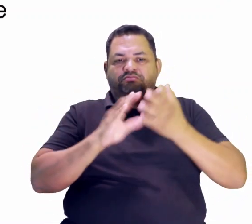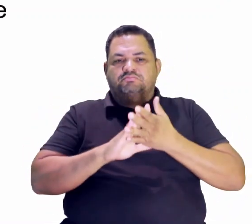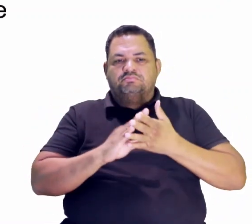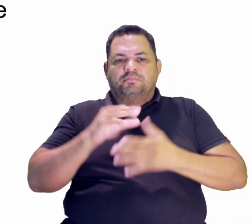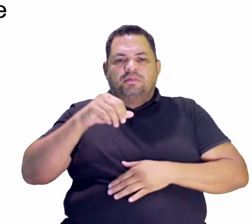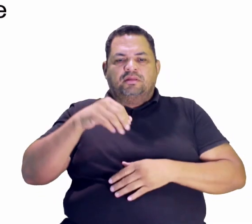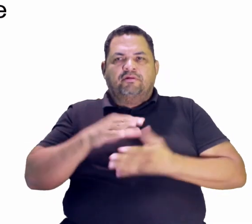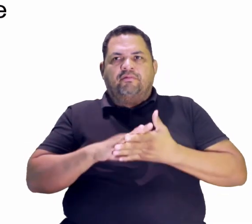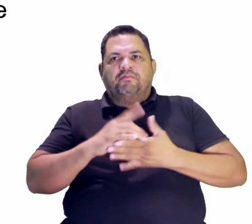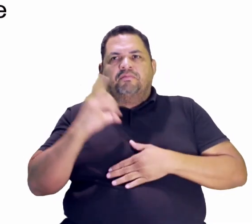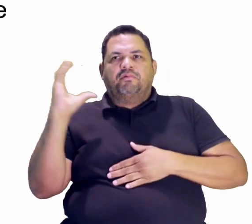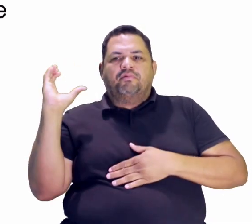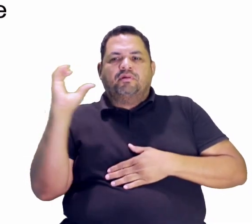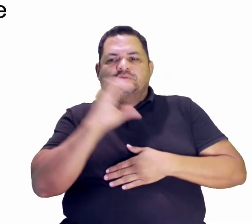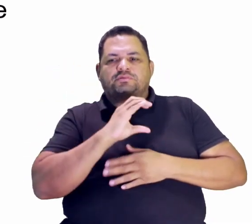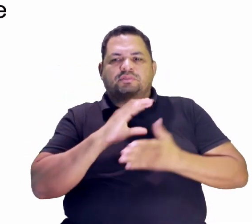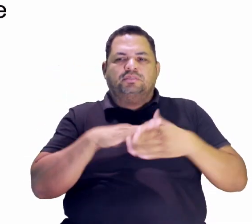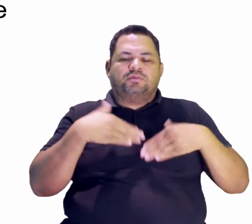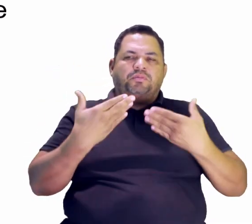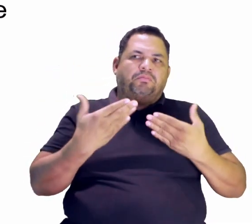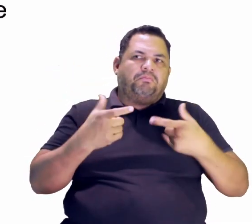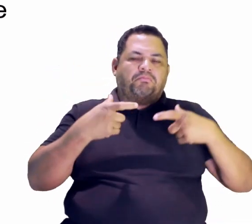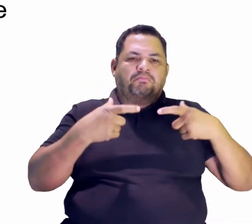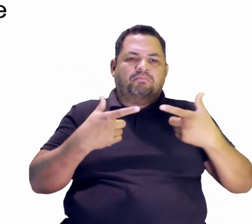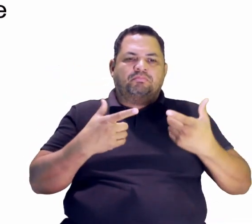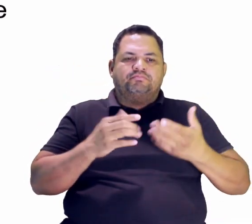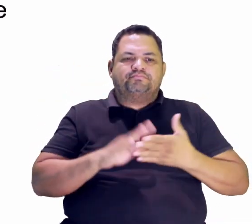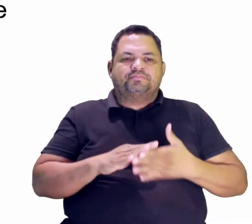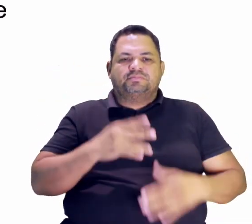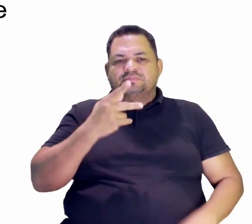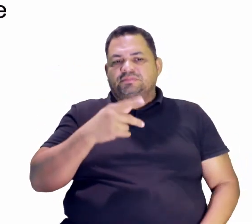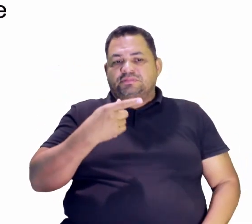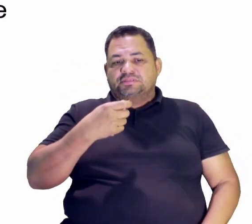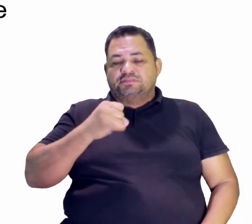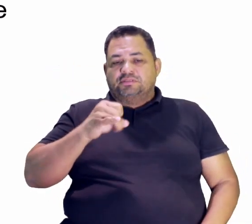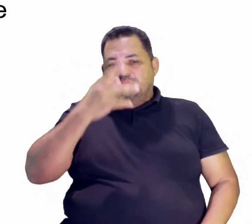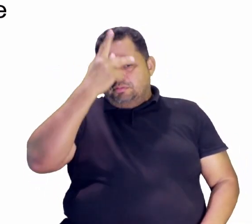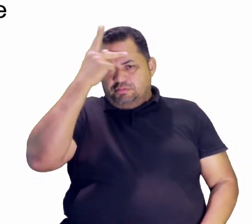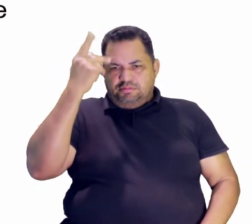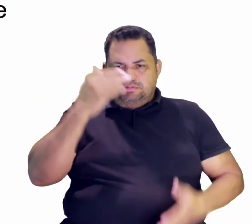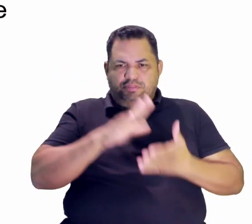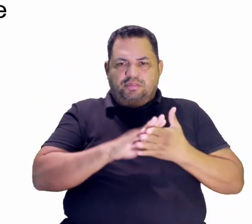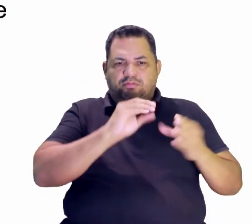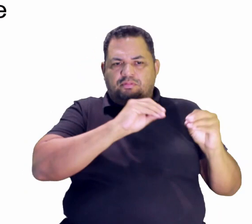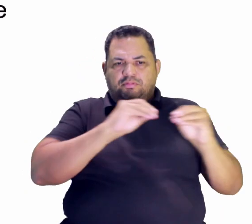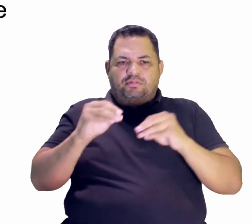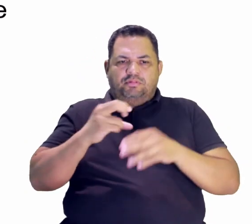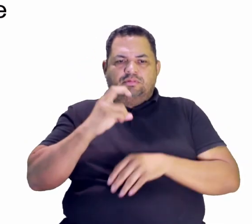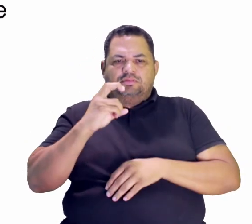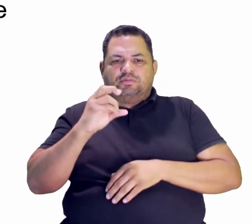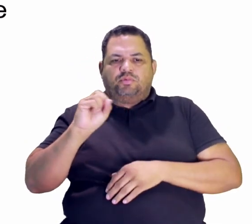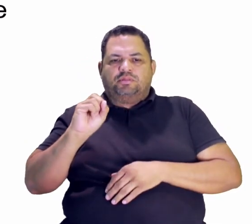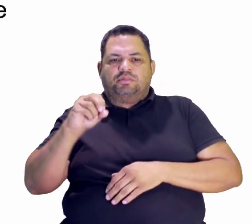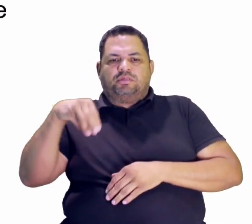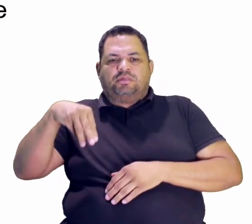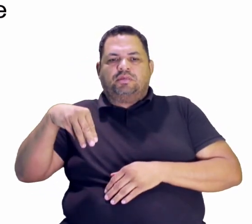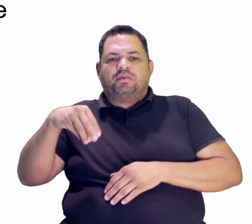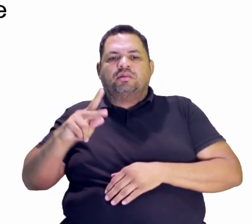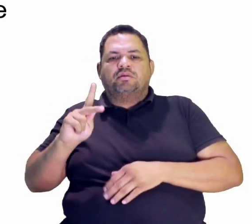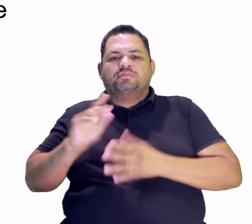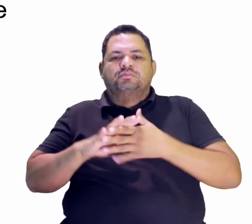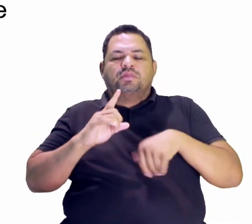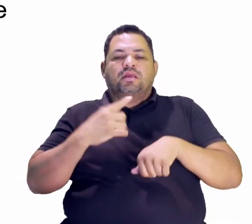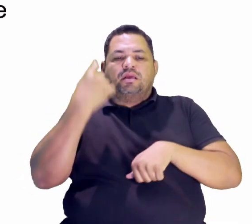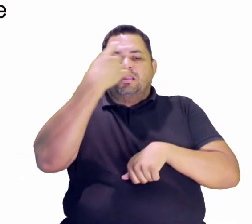média, não sabia para onde ia, né? Se uma pessoa lhe disser que um carro está se movendo a 50 km por hora, você tem um modo da